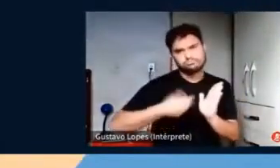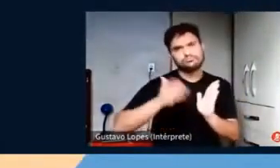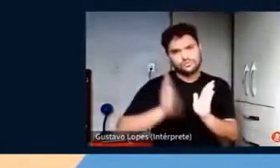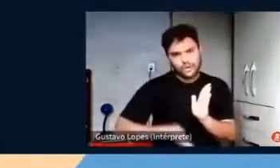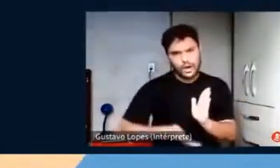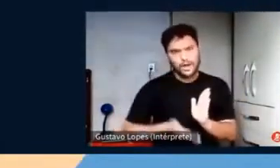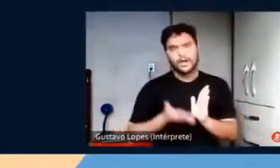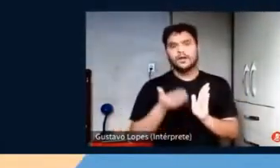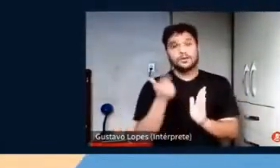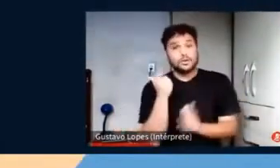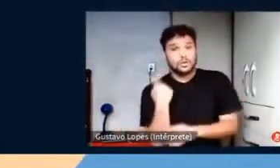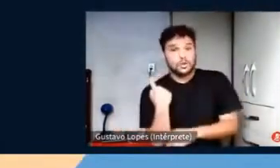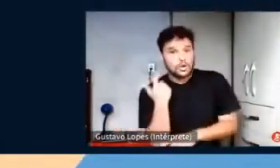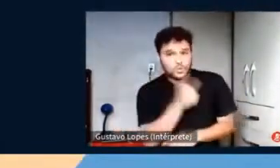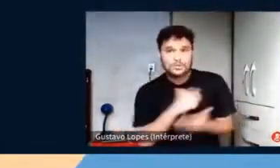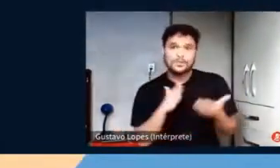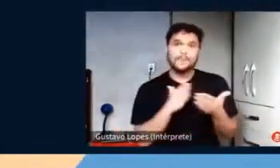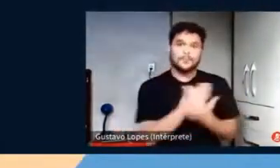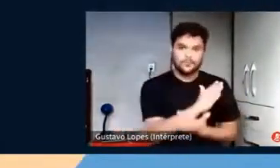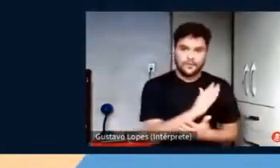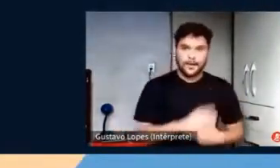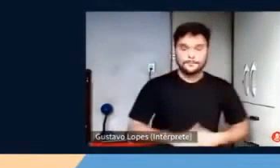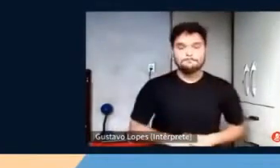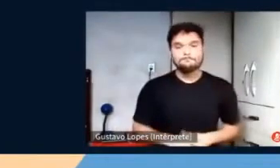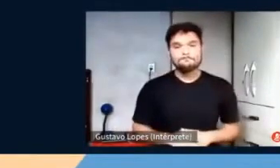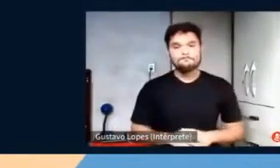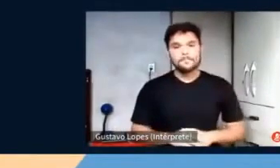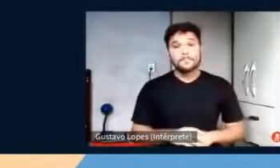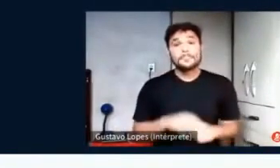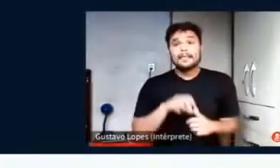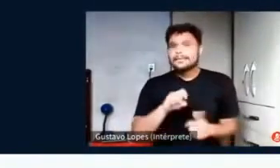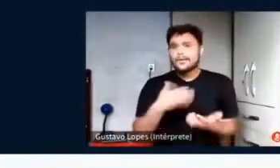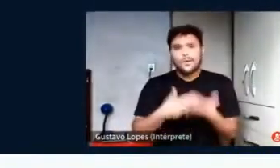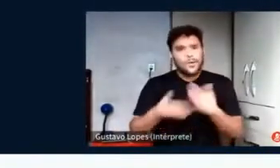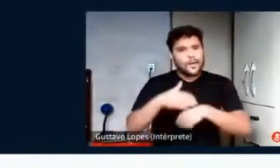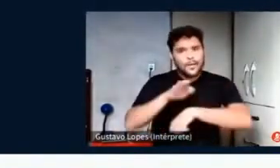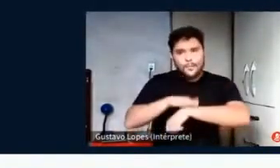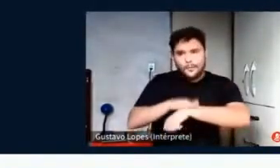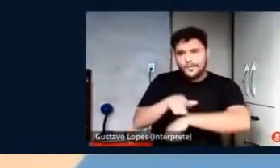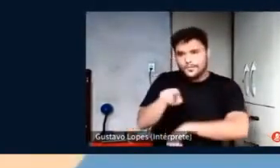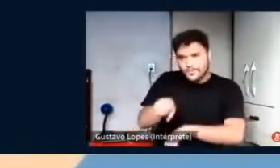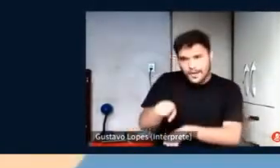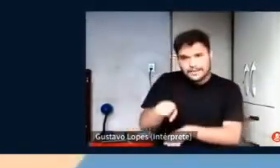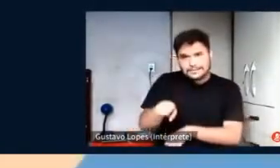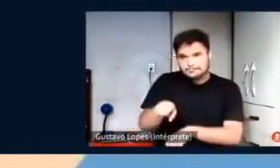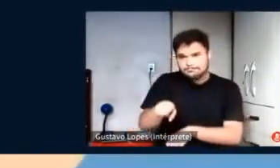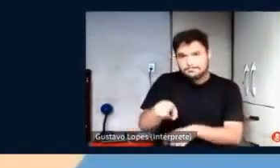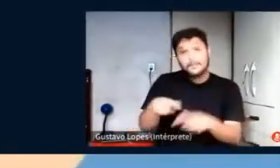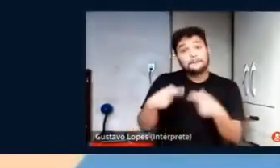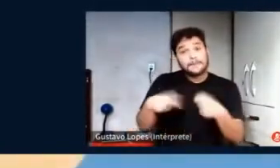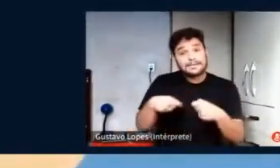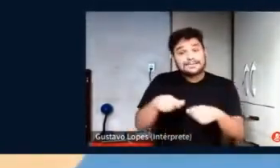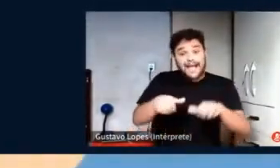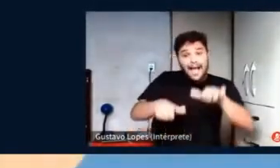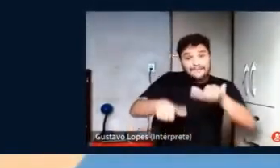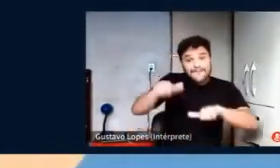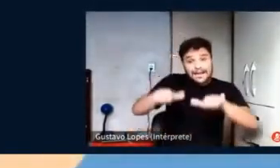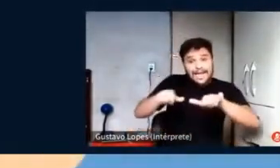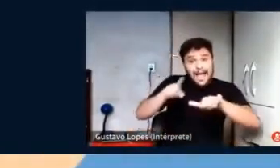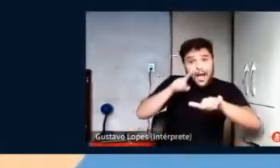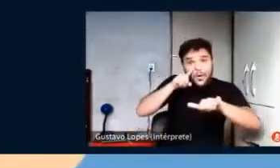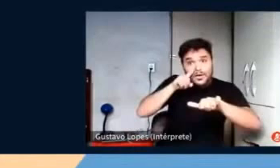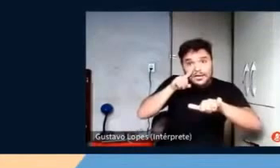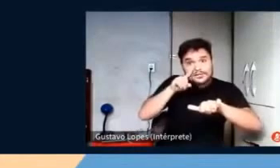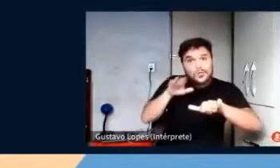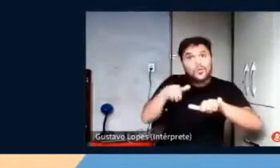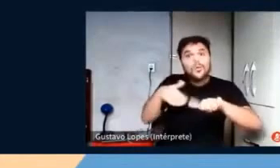essa aprovação. E para qualquer situação dessa, eu tenho que fazer uma avaliação de risco, ou seja,